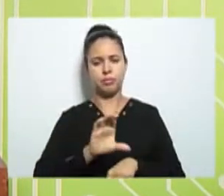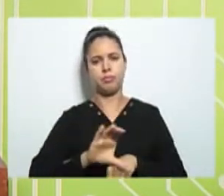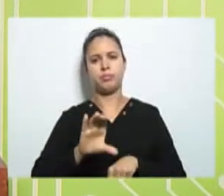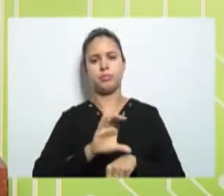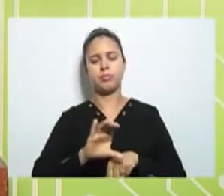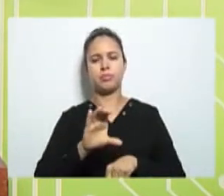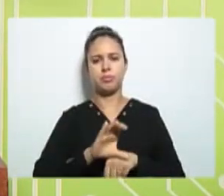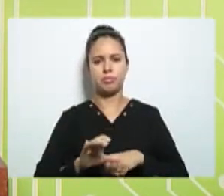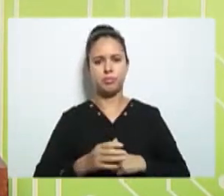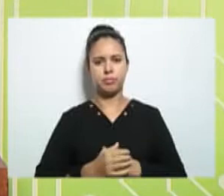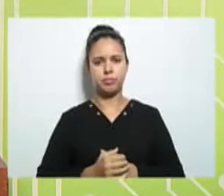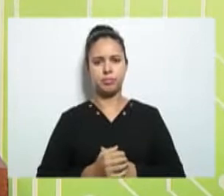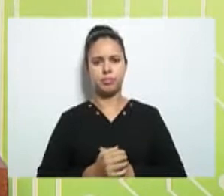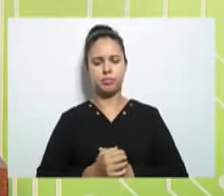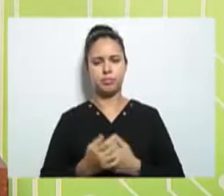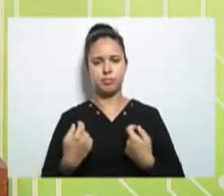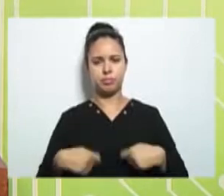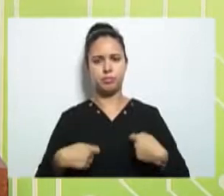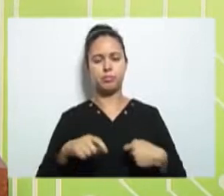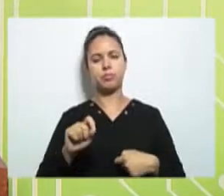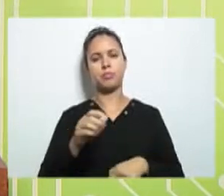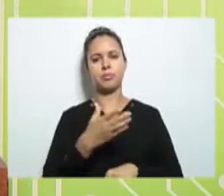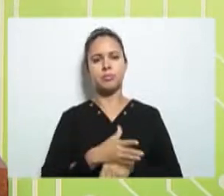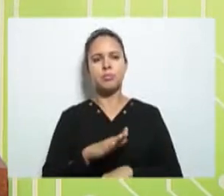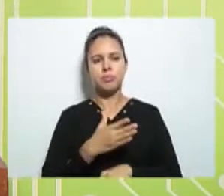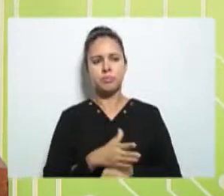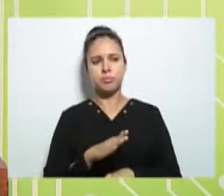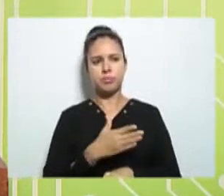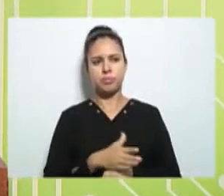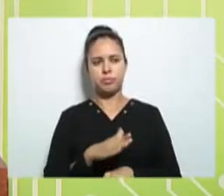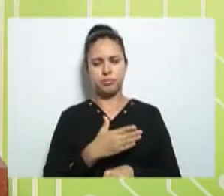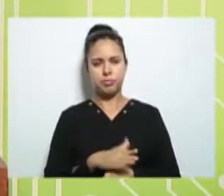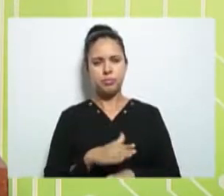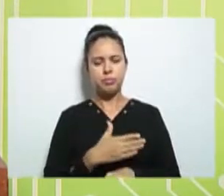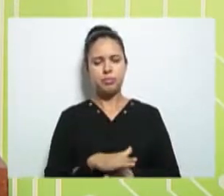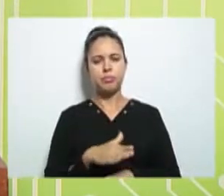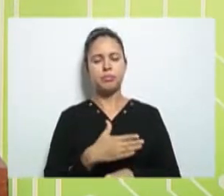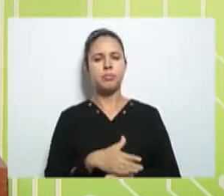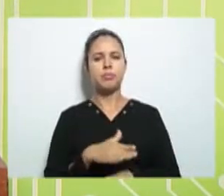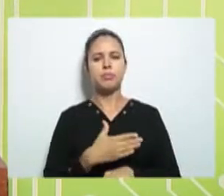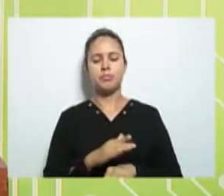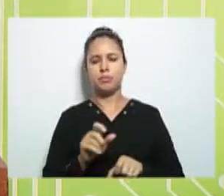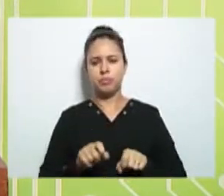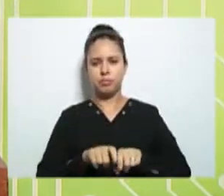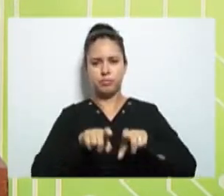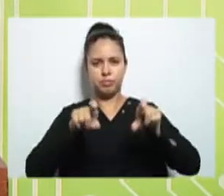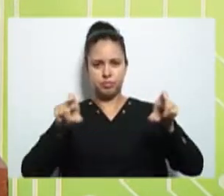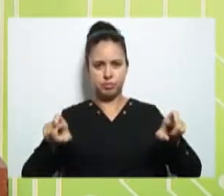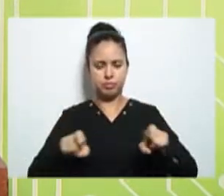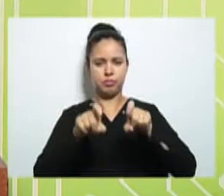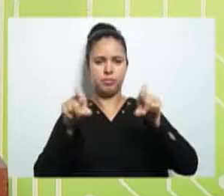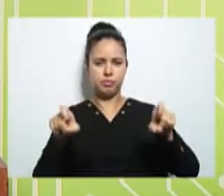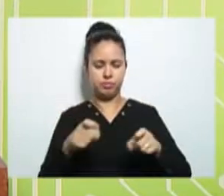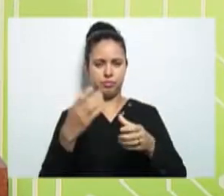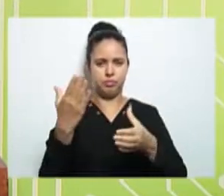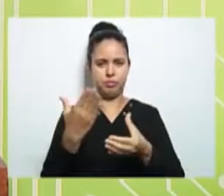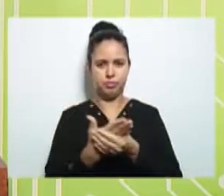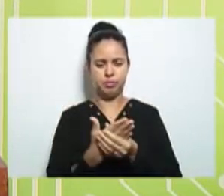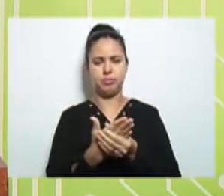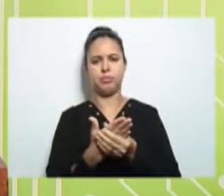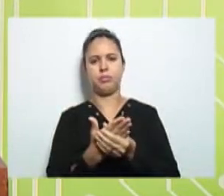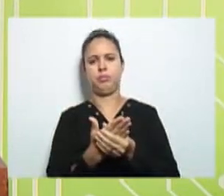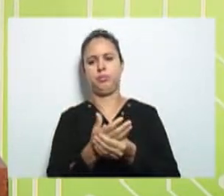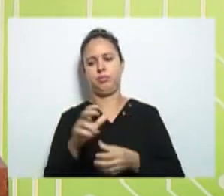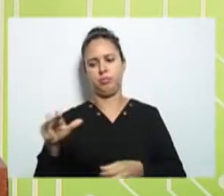que eu preciso fazer? Praticar. Tá? Você vai ligar o seu computador, vai começar a acessar as pastas, começar a